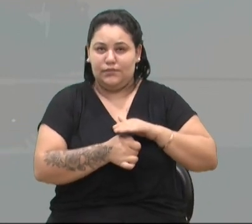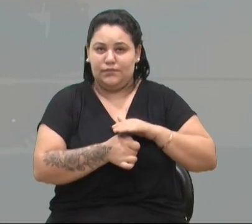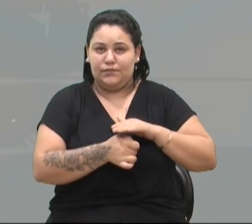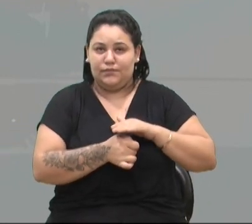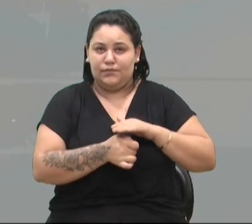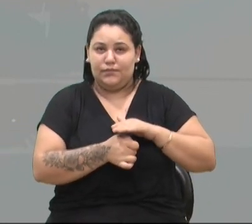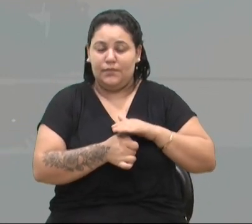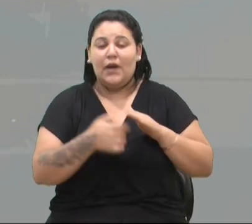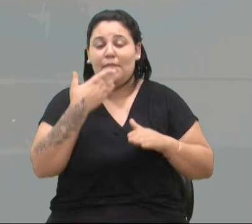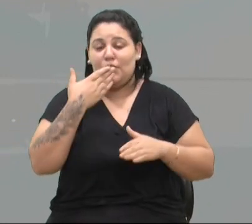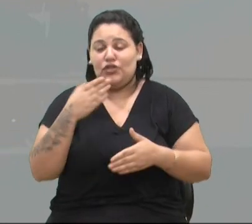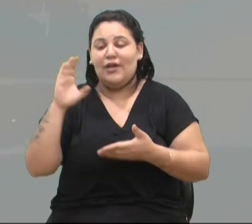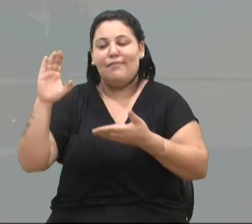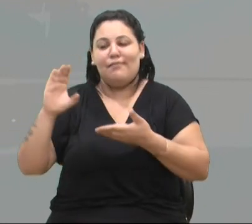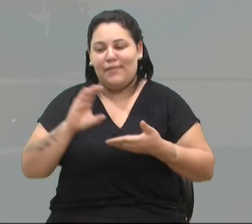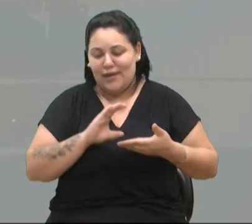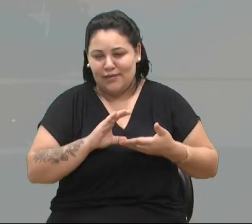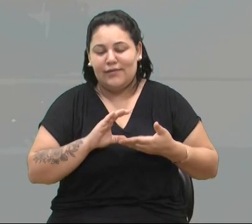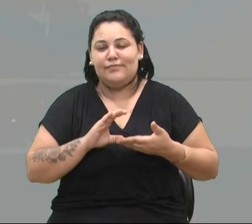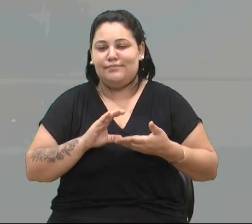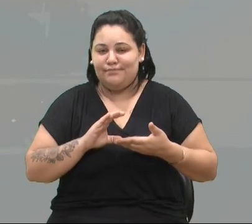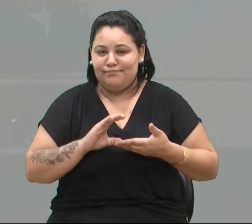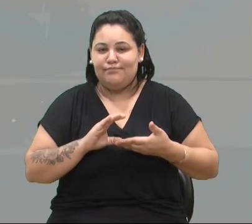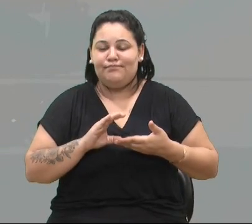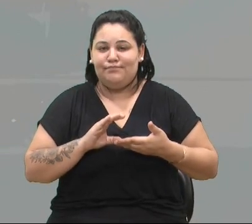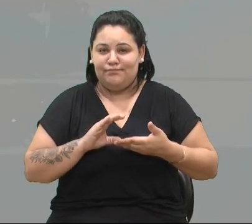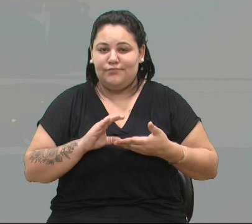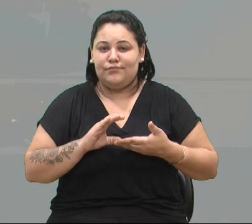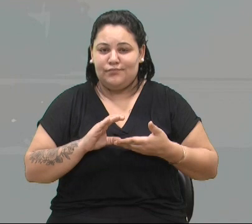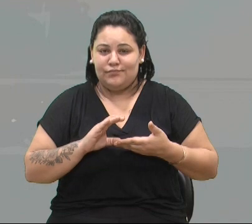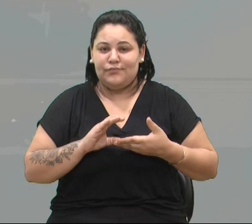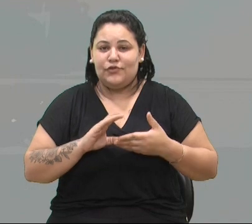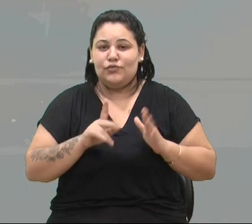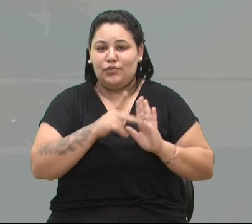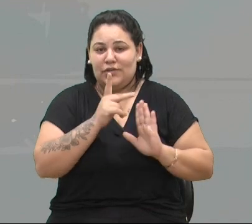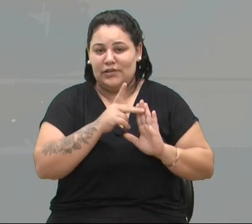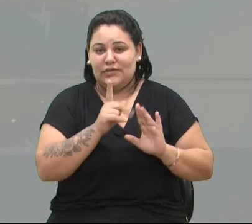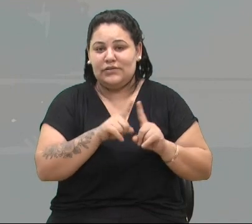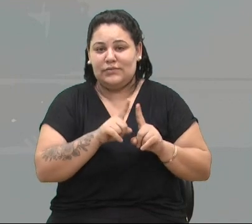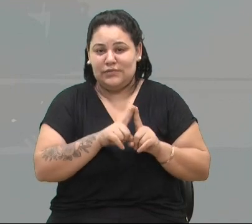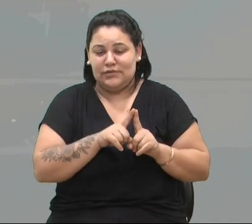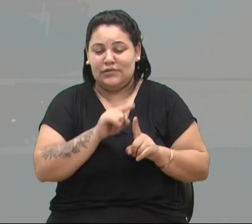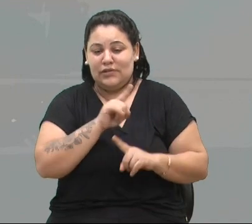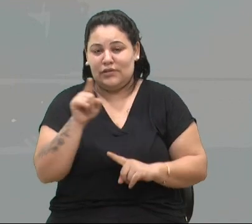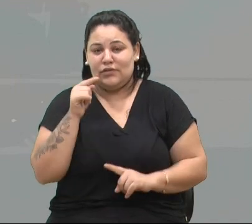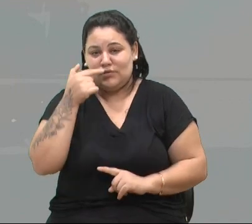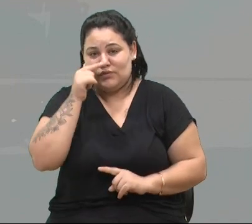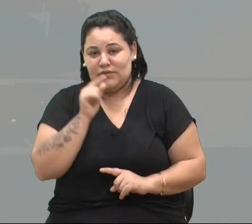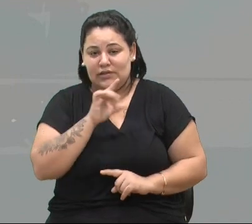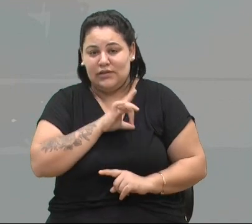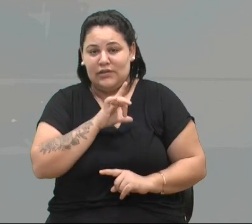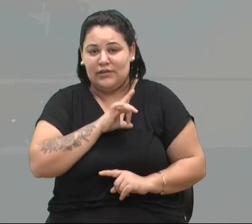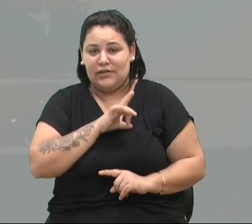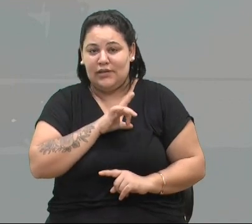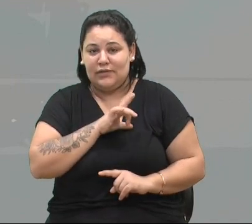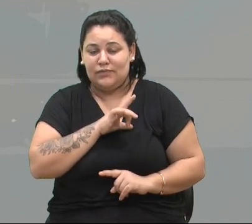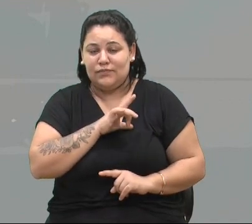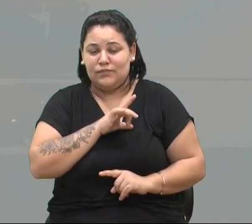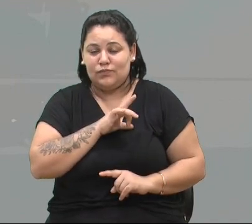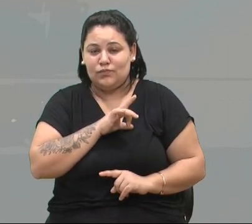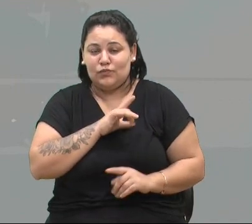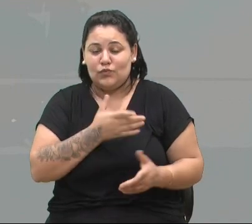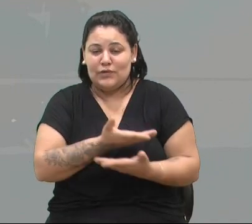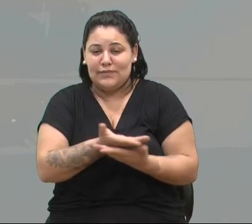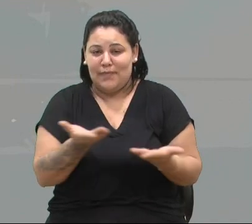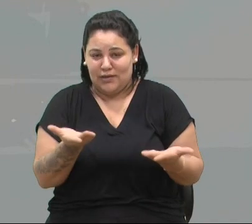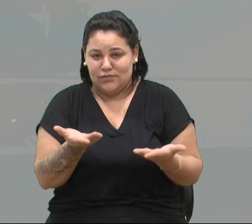de emendas parlamentares, principalmente, de portarias, e aí sim a gente consegue ter um fôlego para isso. Pode